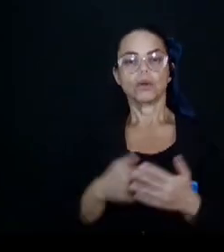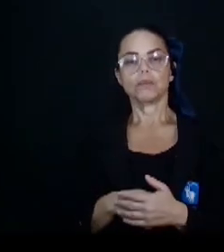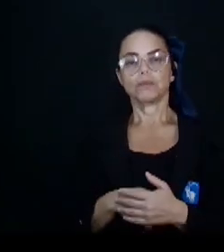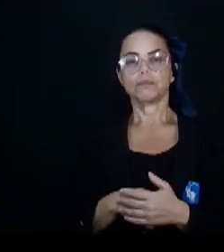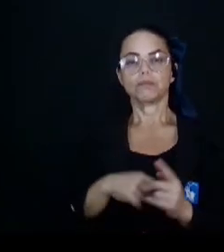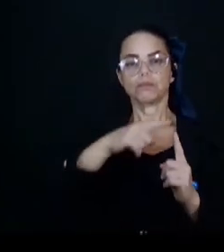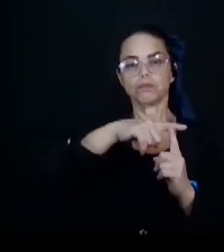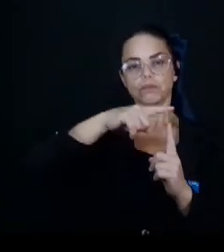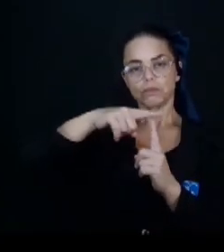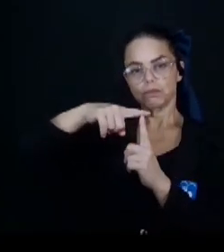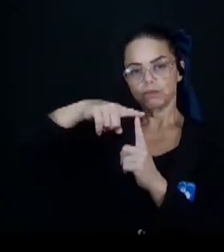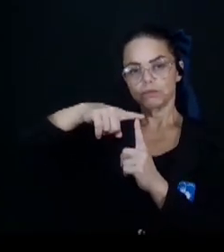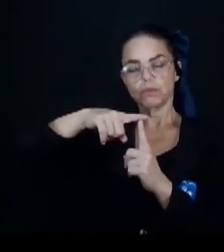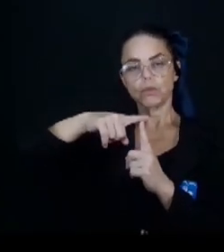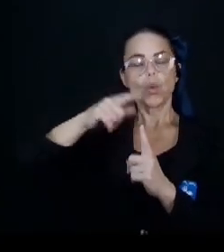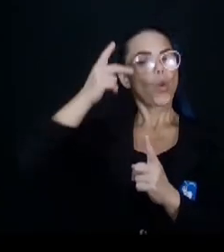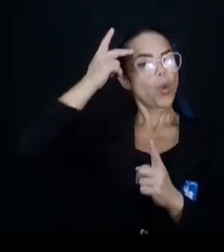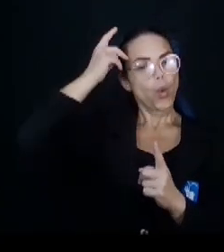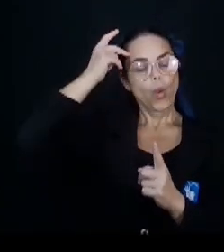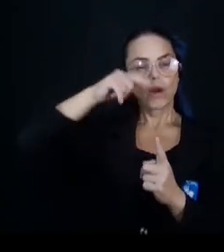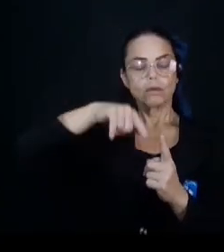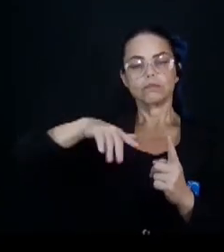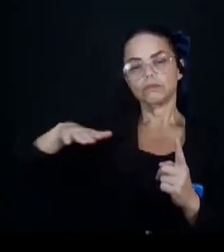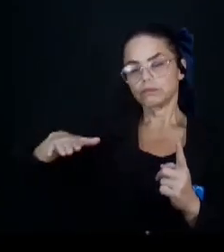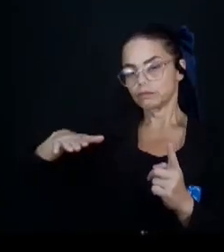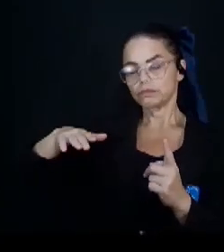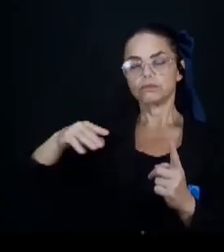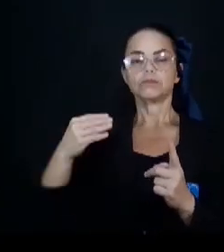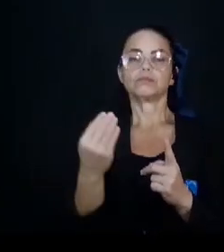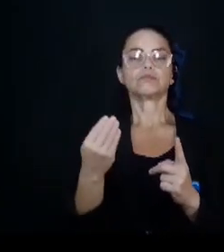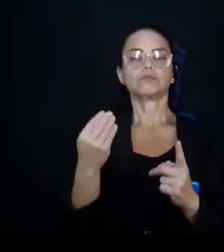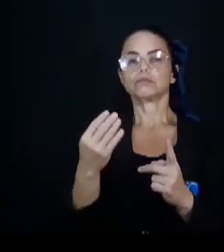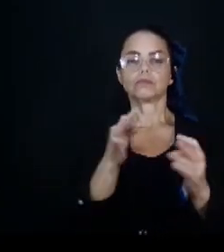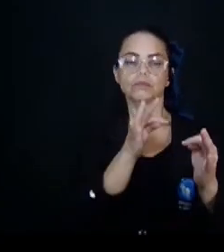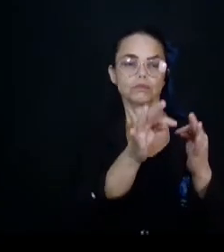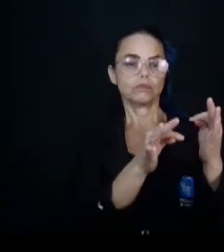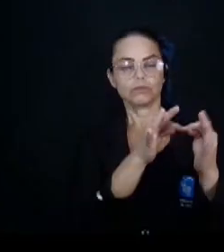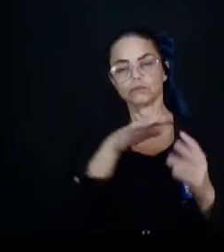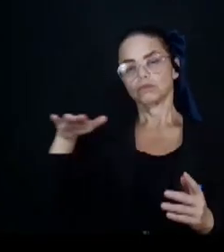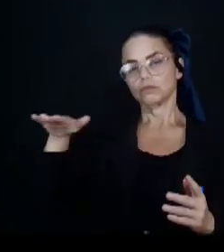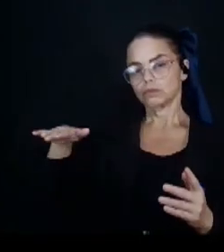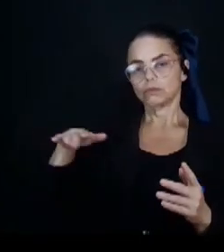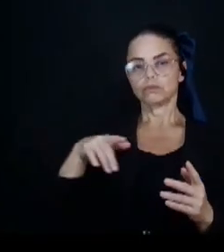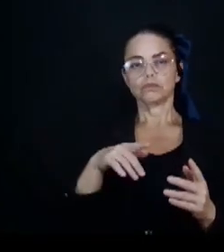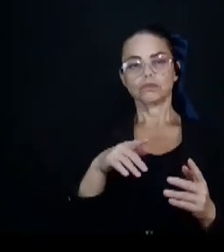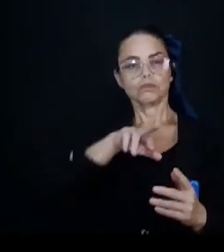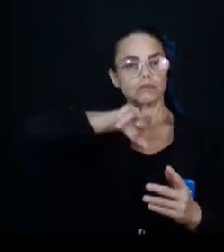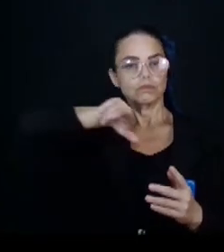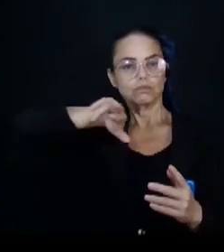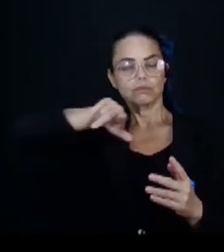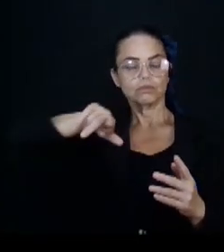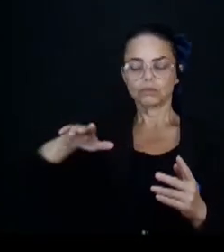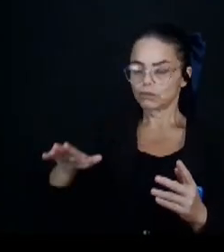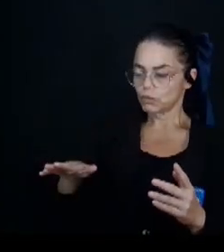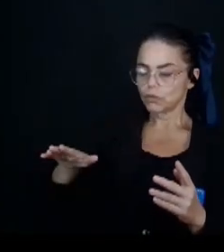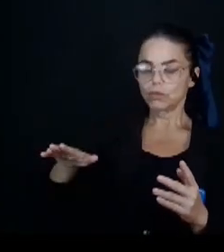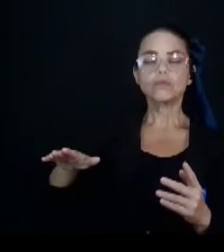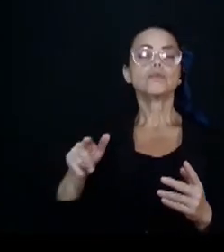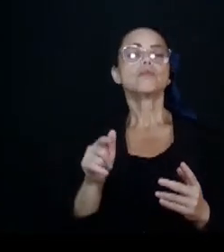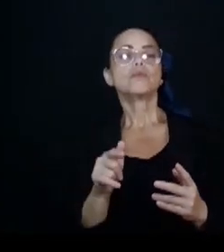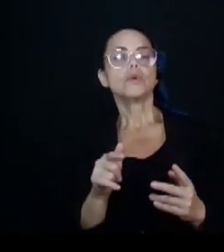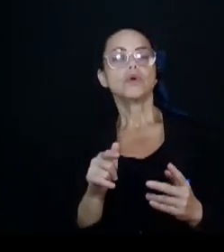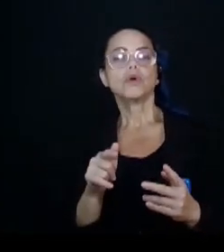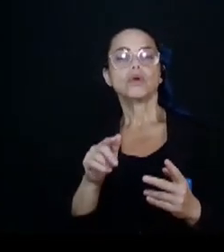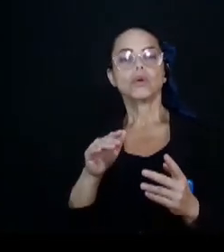mais comum nas crianças e como que é feito esse tratamento? Existe um tratamento diferenciado, né, por ser criança e